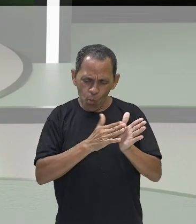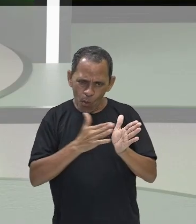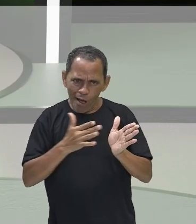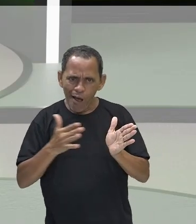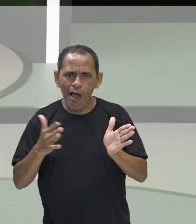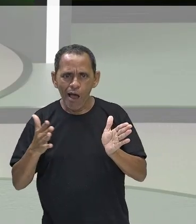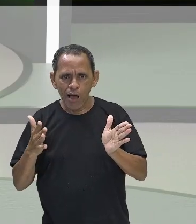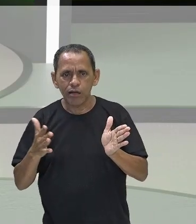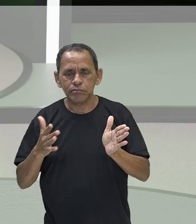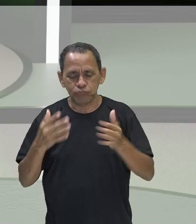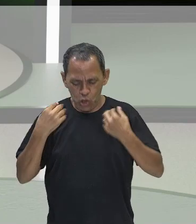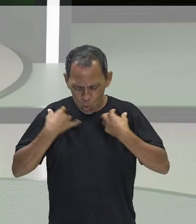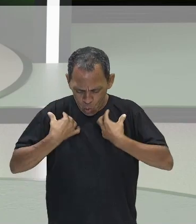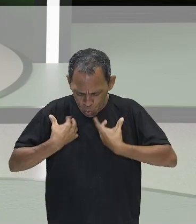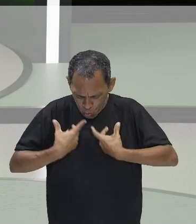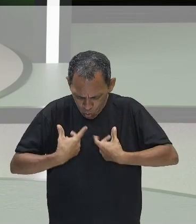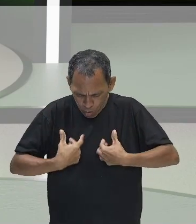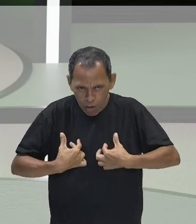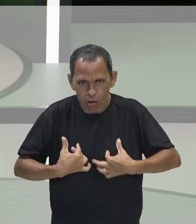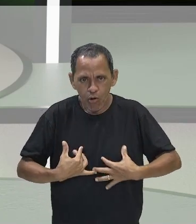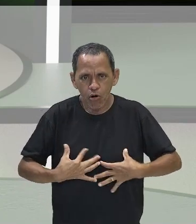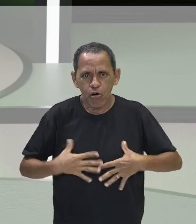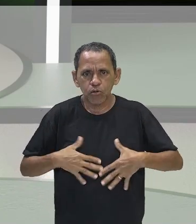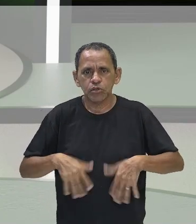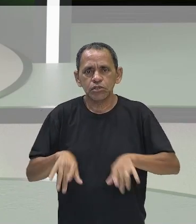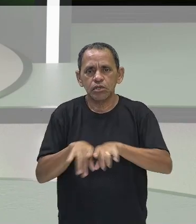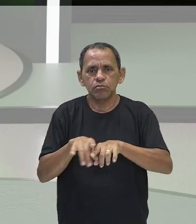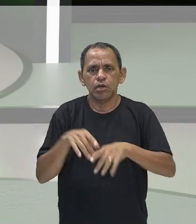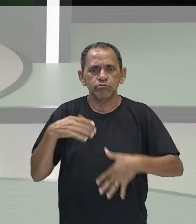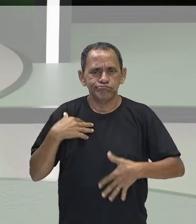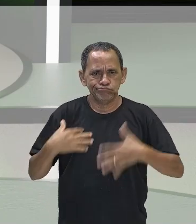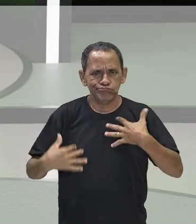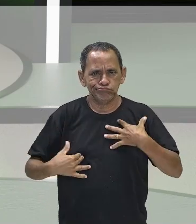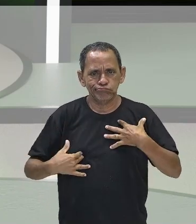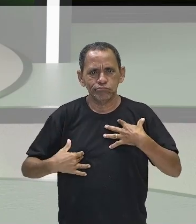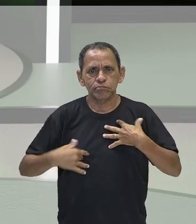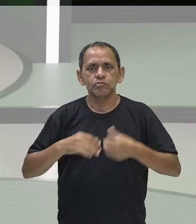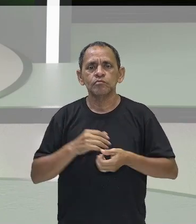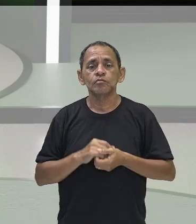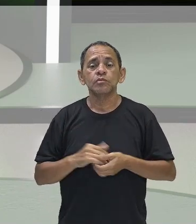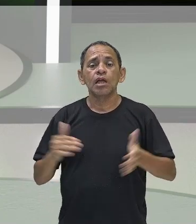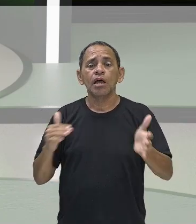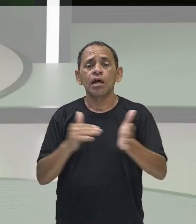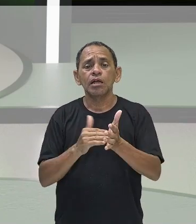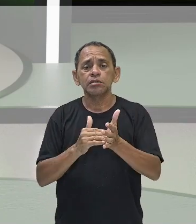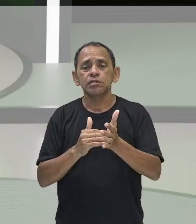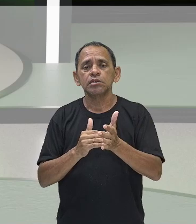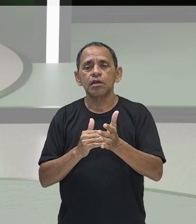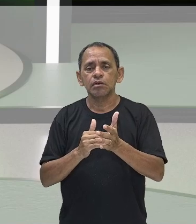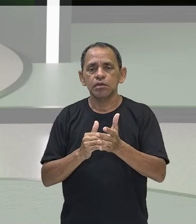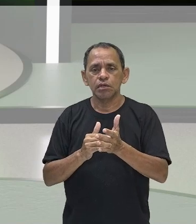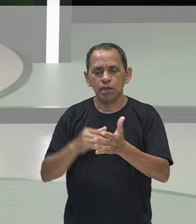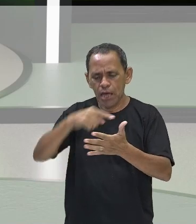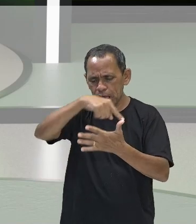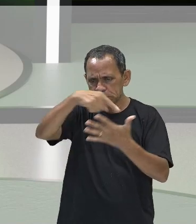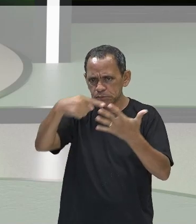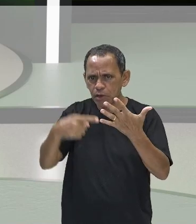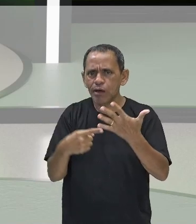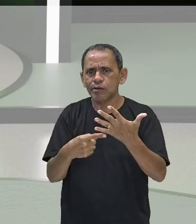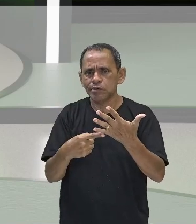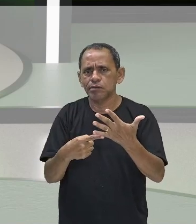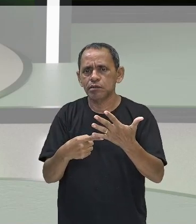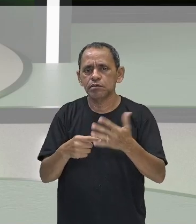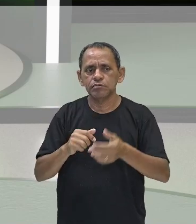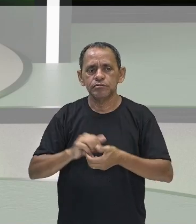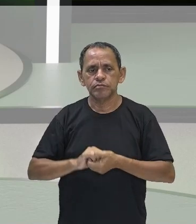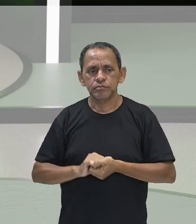nosso corpo. Vou tirar aqui, ó, até as extremidades. É interessante eu